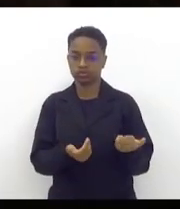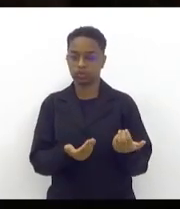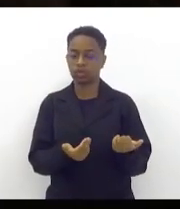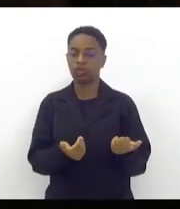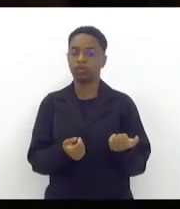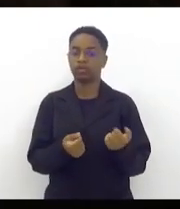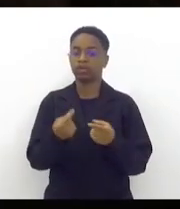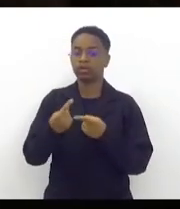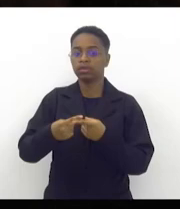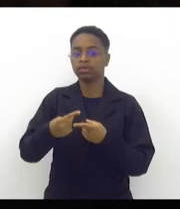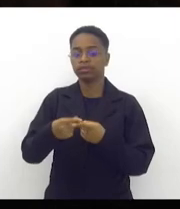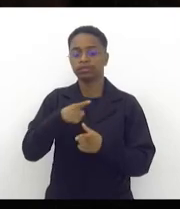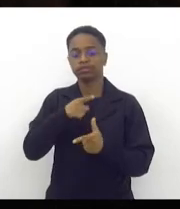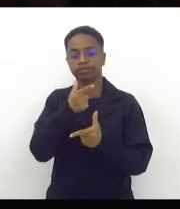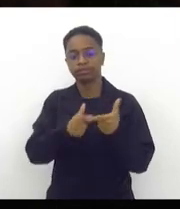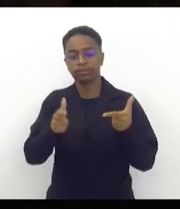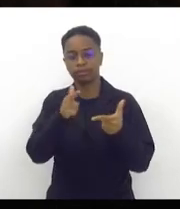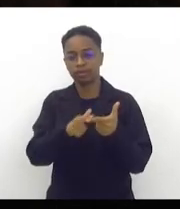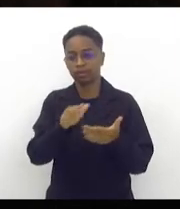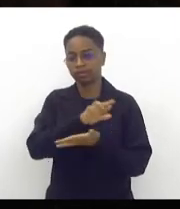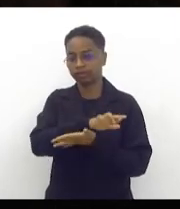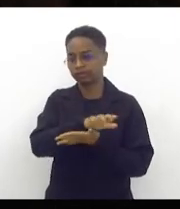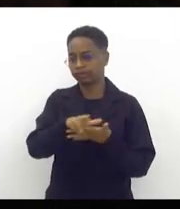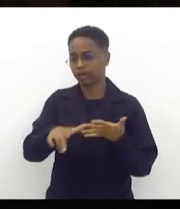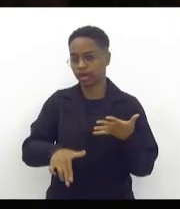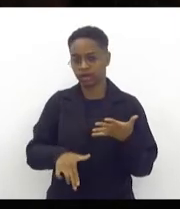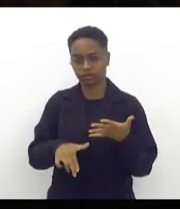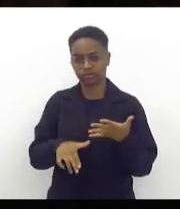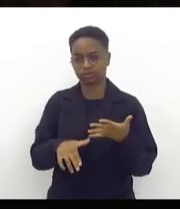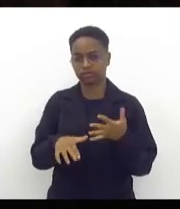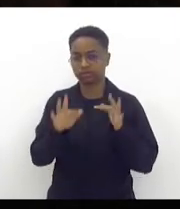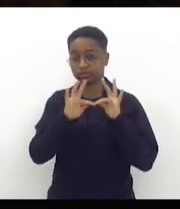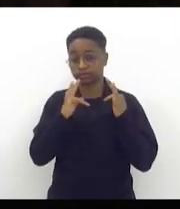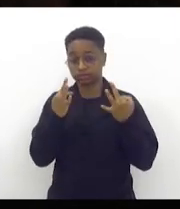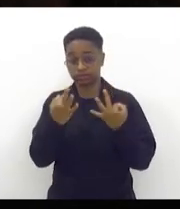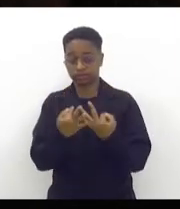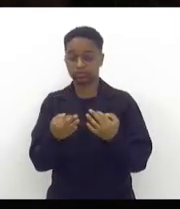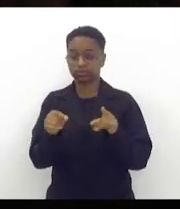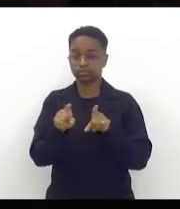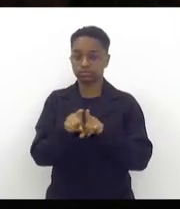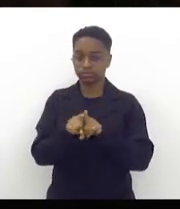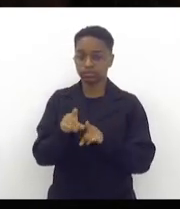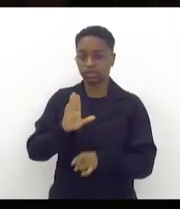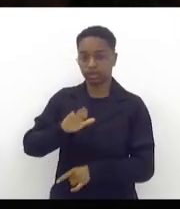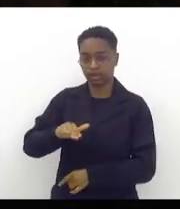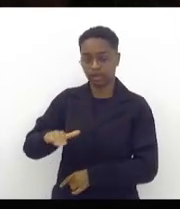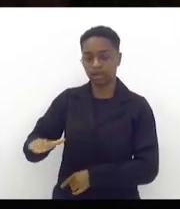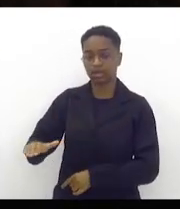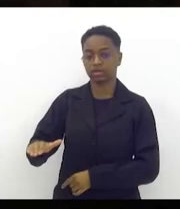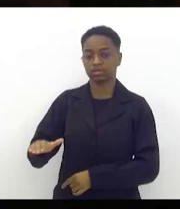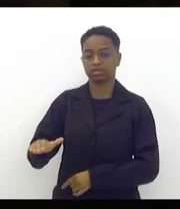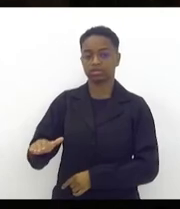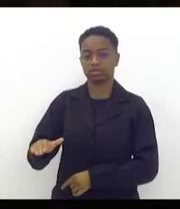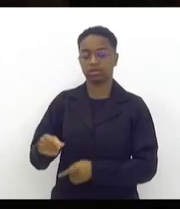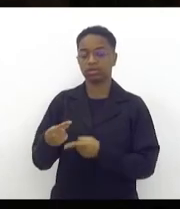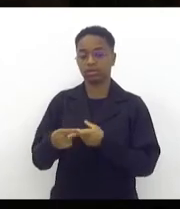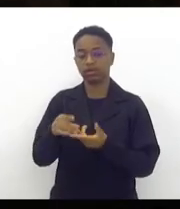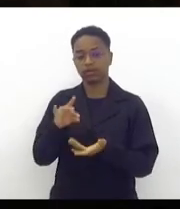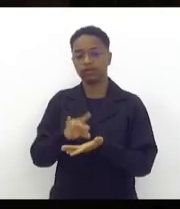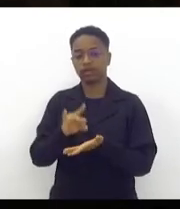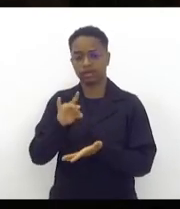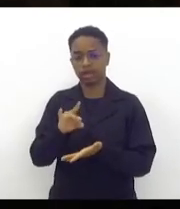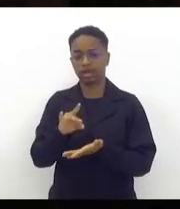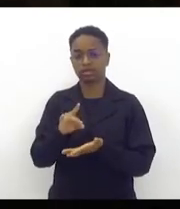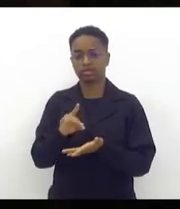que ocasionam problemas enormes para as famílias, crianças que são verdadeiramente grandes anjos,